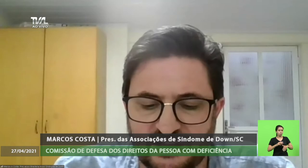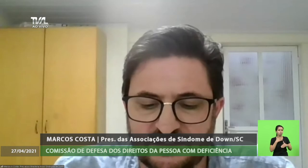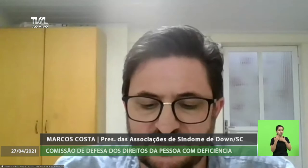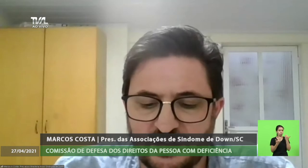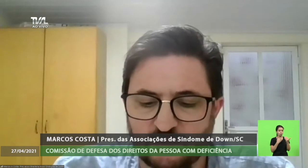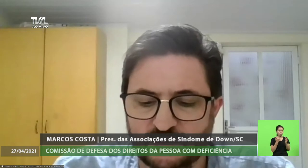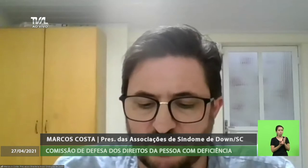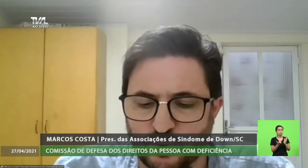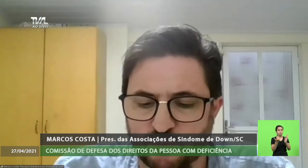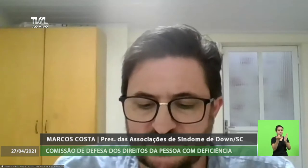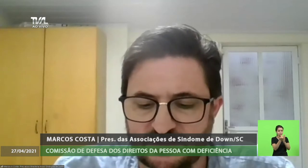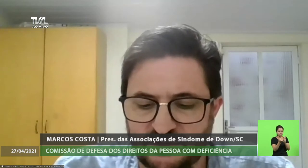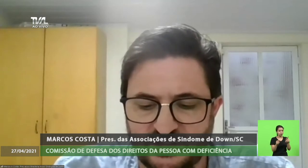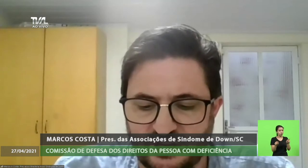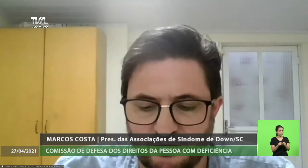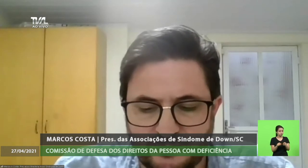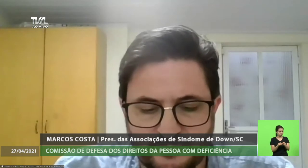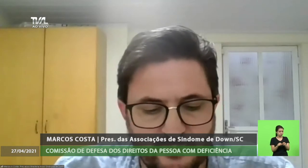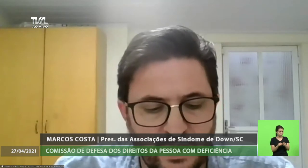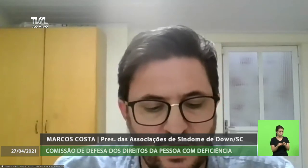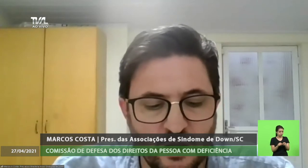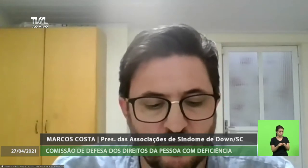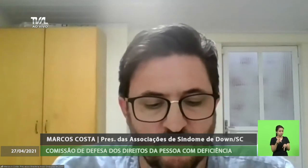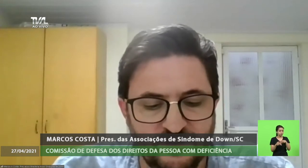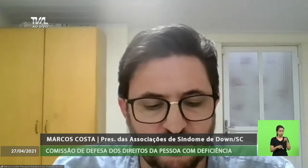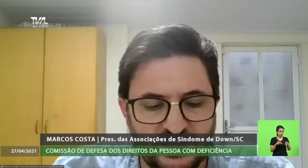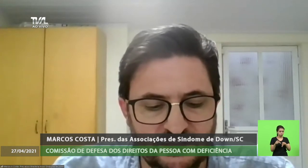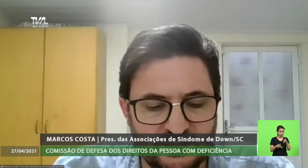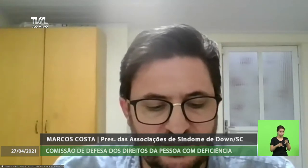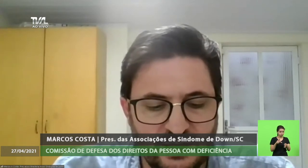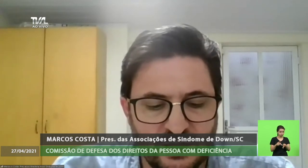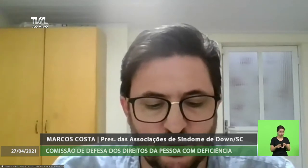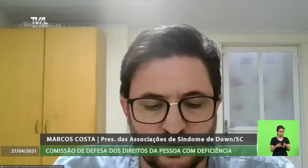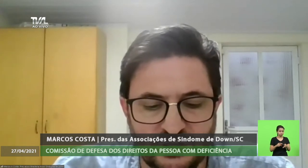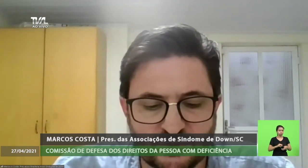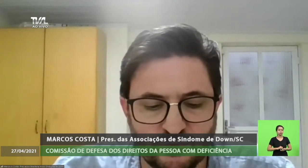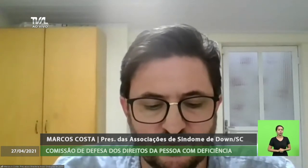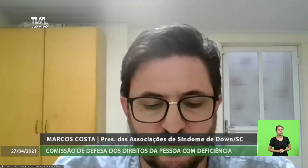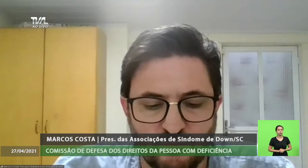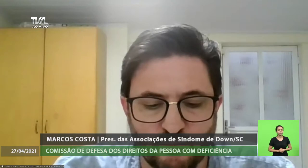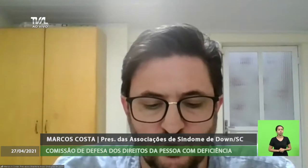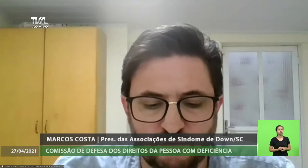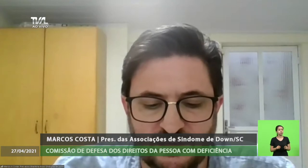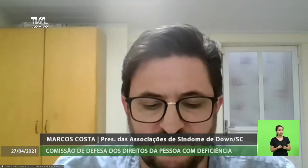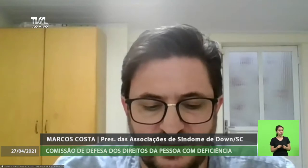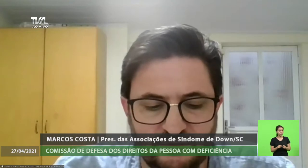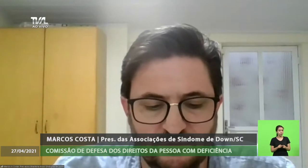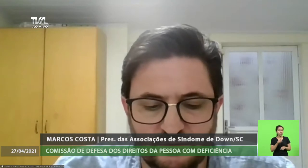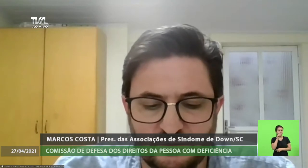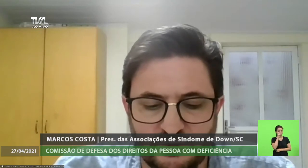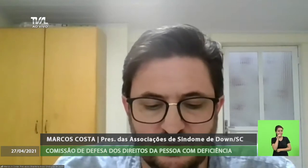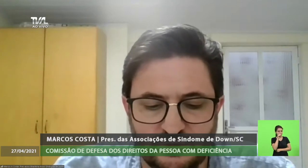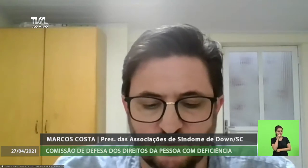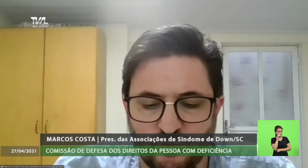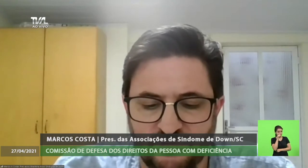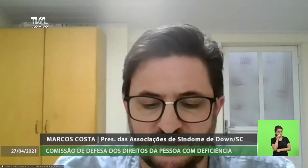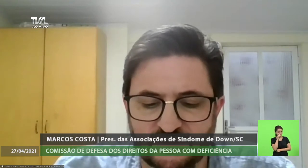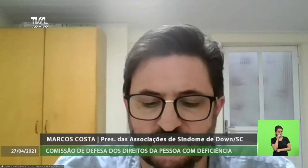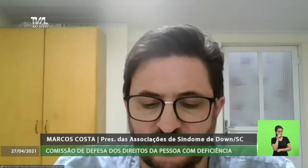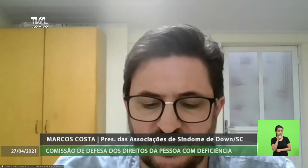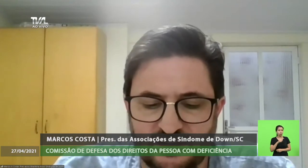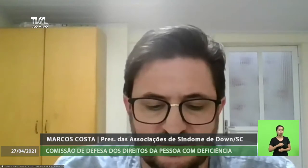mais elevadas do que a população em geral. Confirma ainda que o risco muito elevado